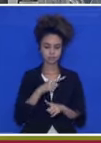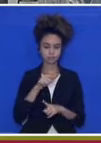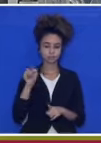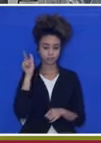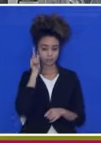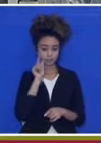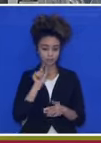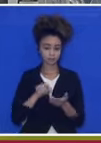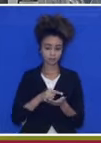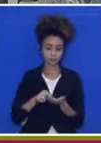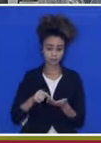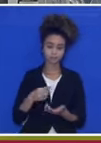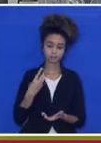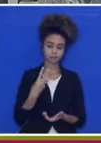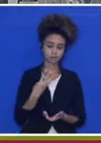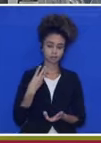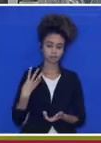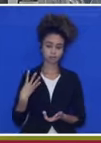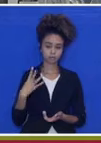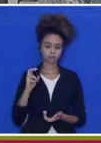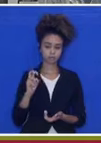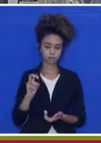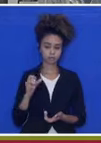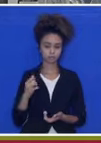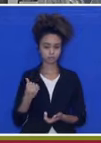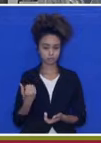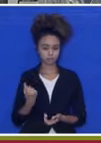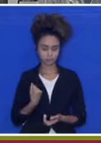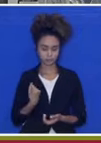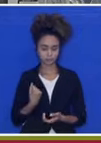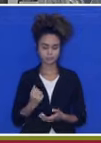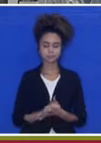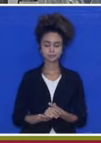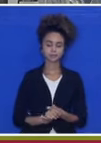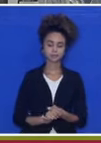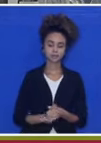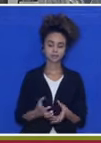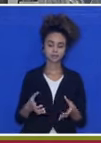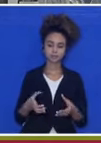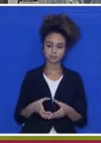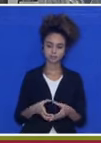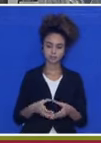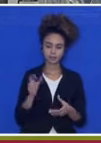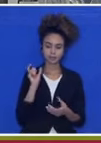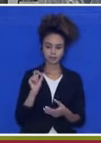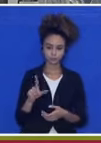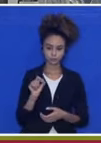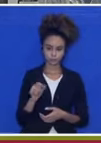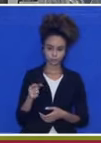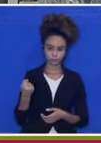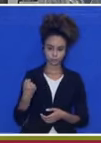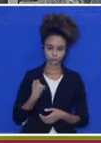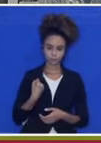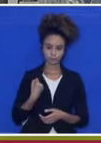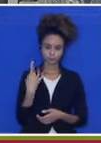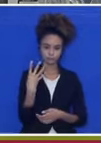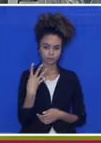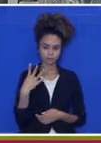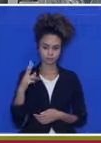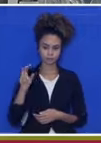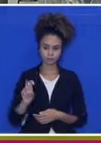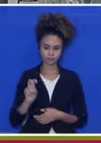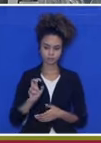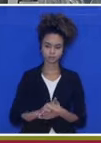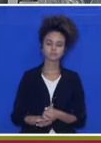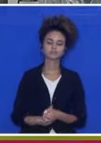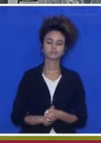3, 4, 5 ou 6 números. Bola azul, número 45. Azul,